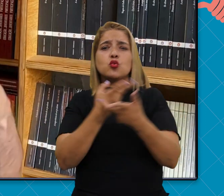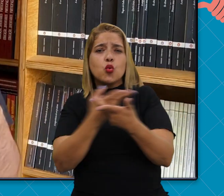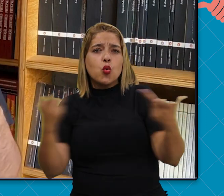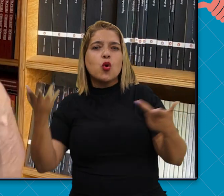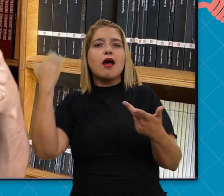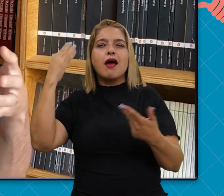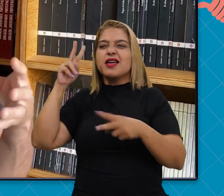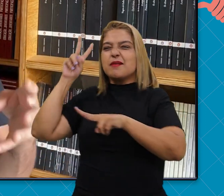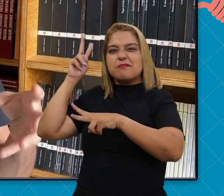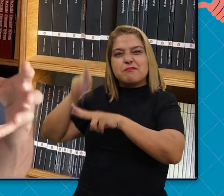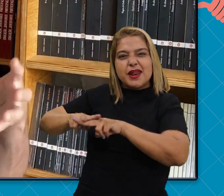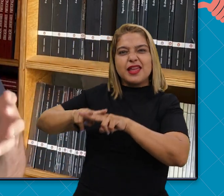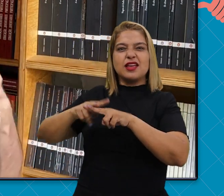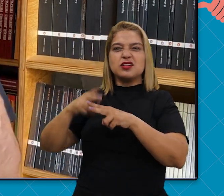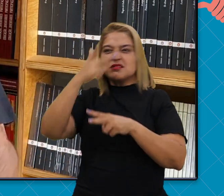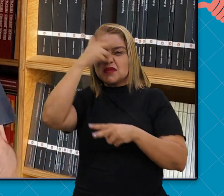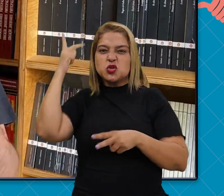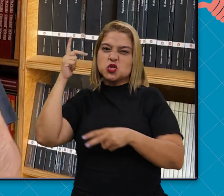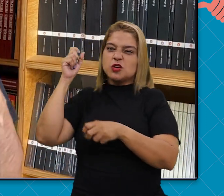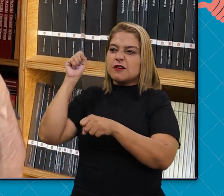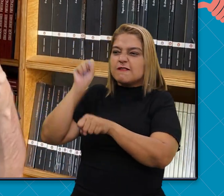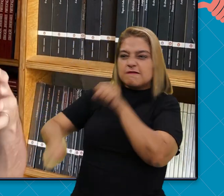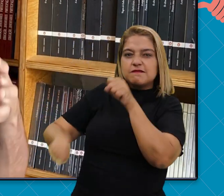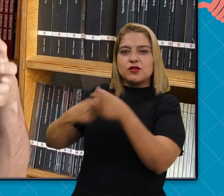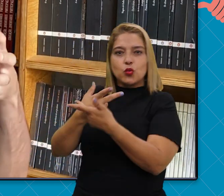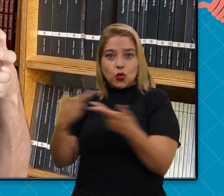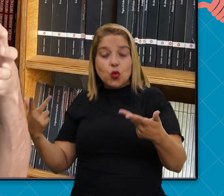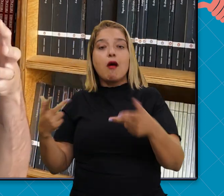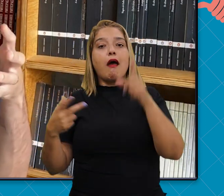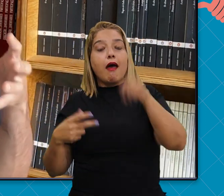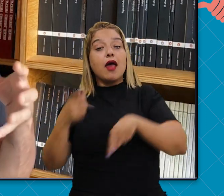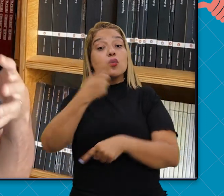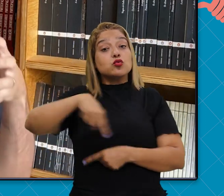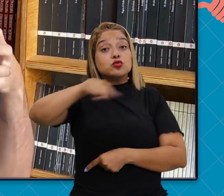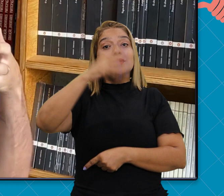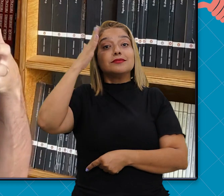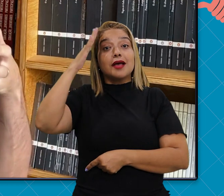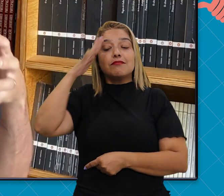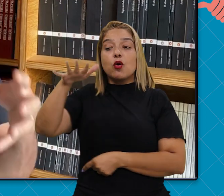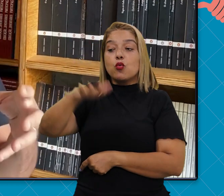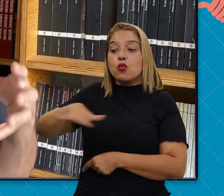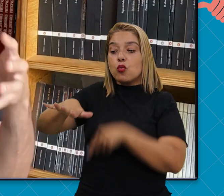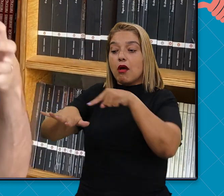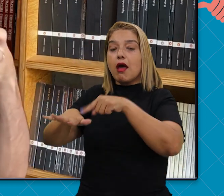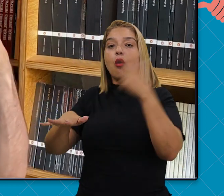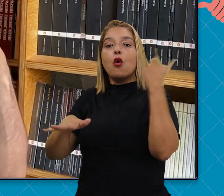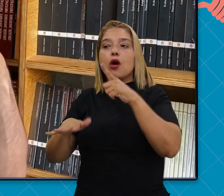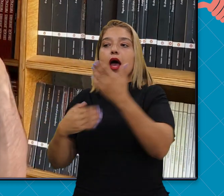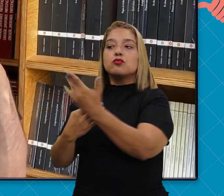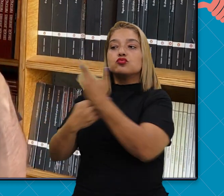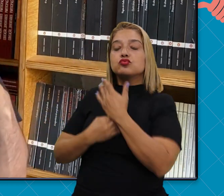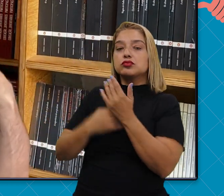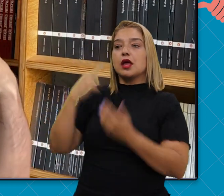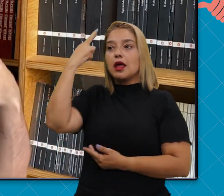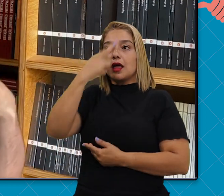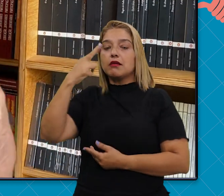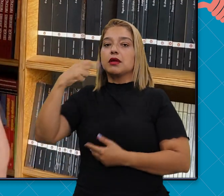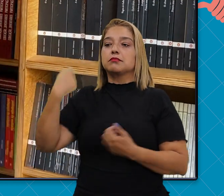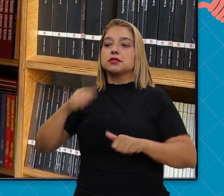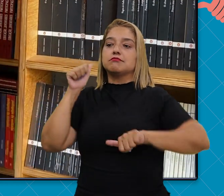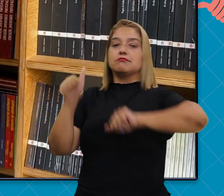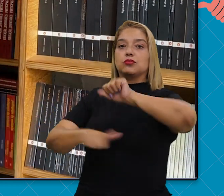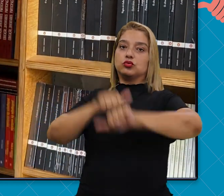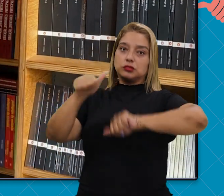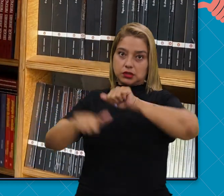prédios que funcionavam como prisões e lugares de tortura, funcionar como lugares de reflexão sobre o que aconteceu, o que não